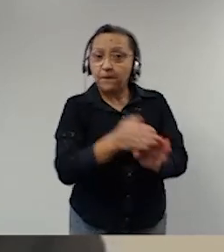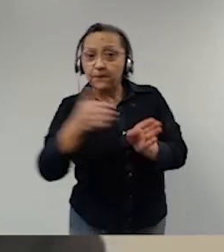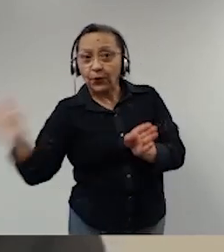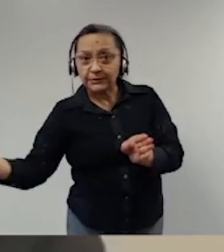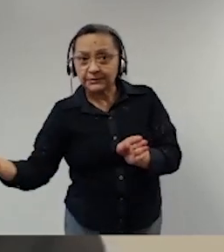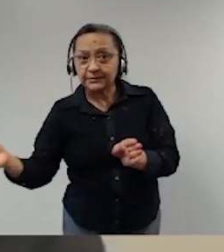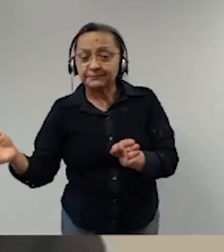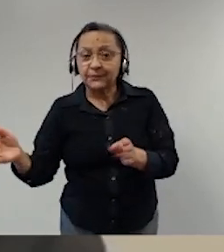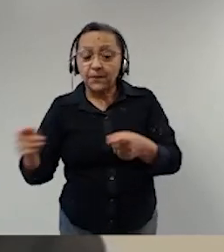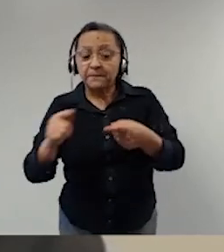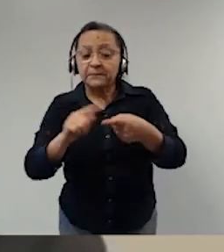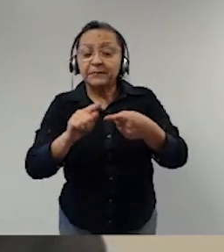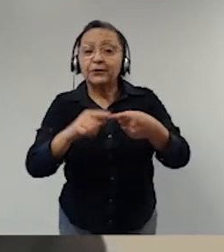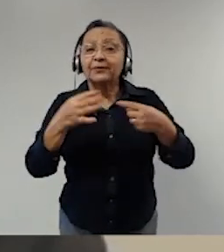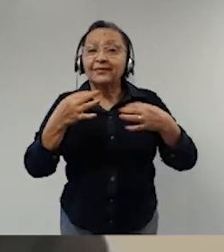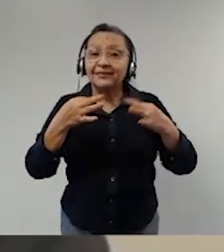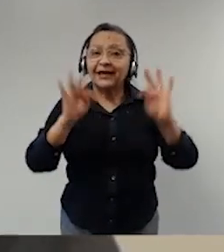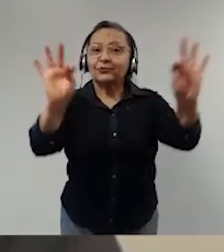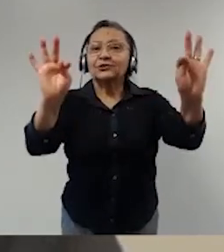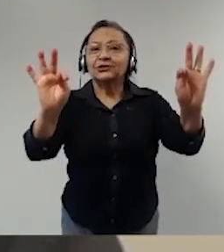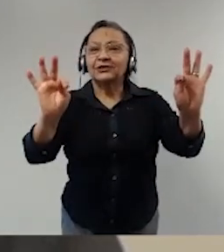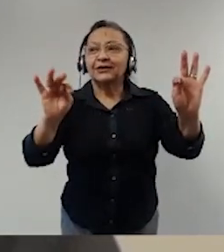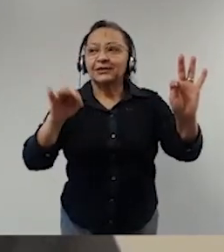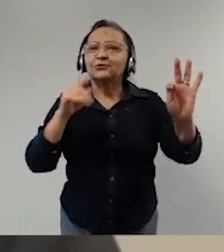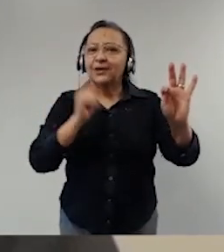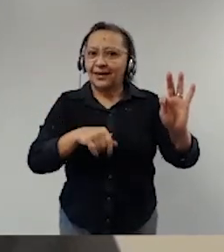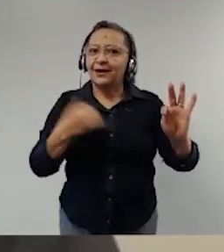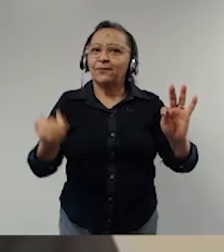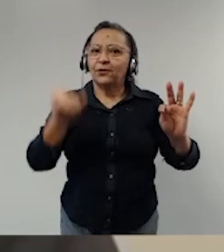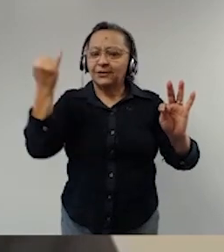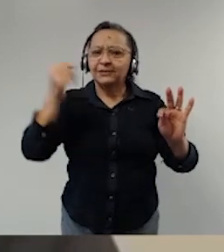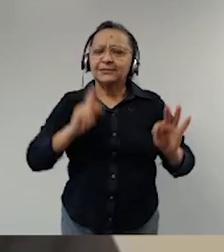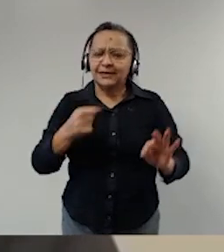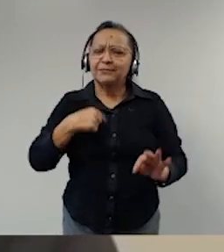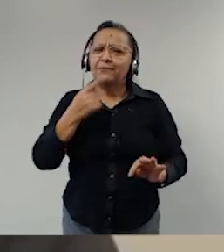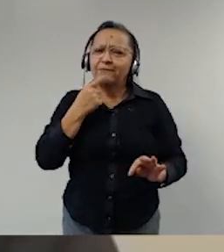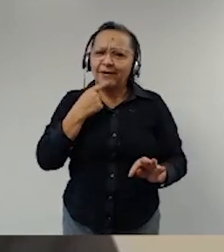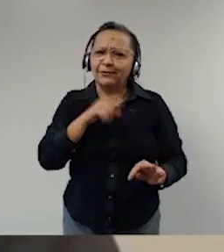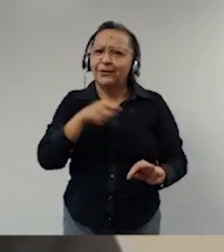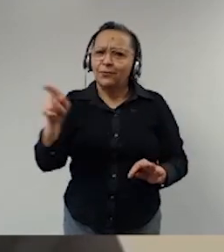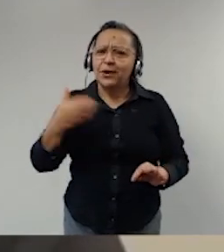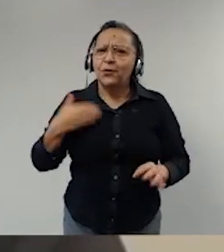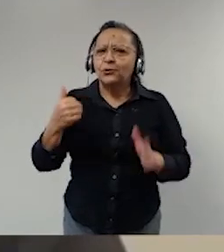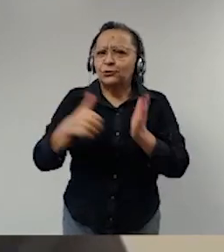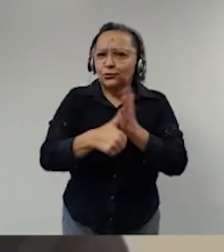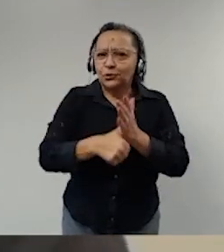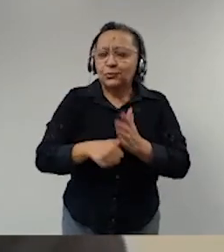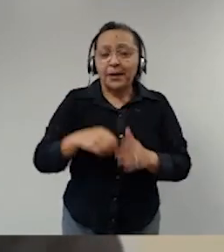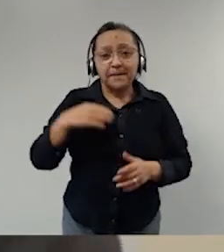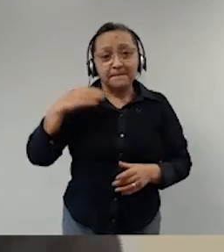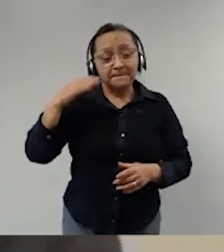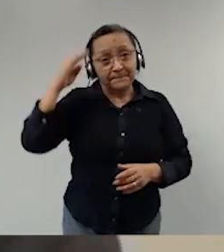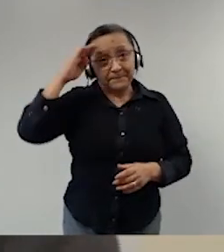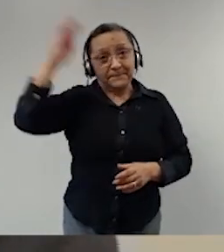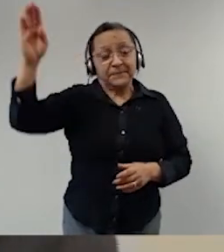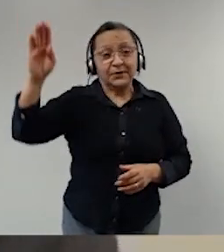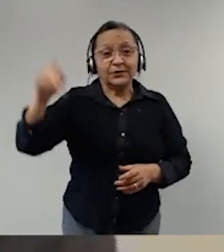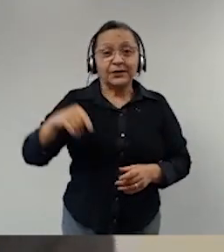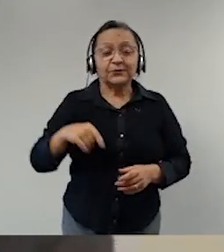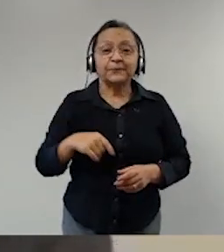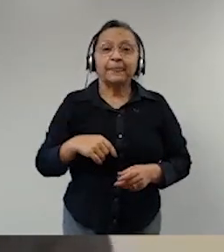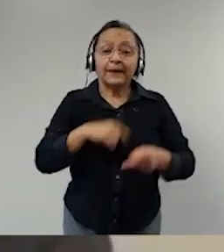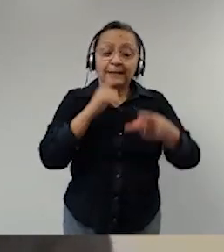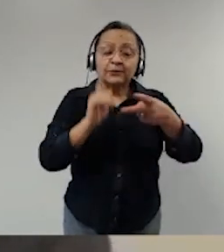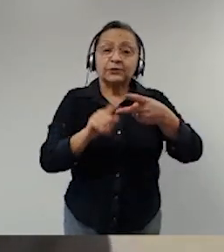era um tema muito, muito importante e onde eu sei, por exemplo, que o Décio Freire é pioneiro em várias áreas, o escritório dele. E o segundo,